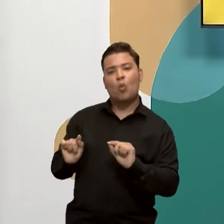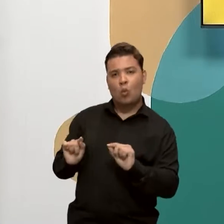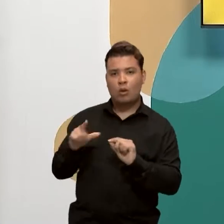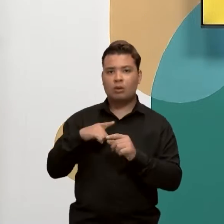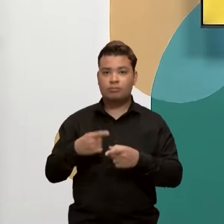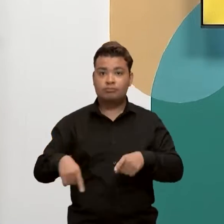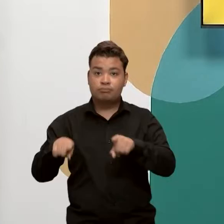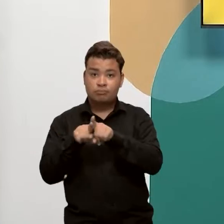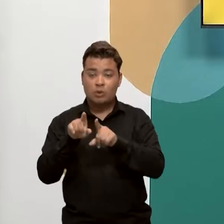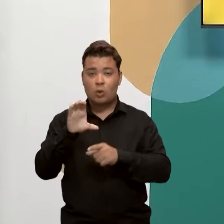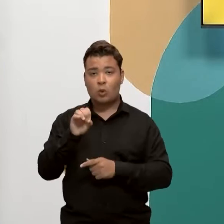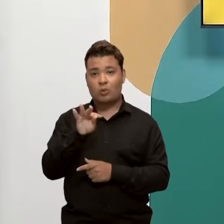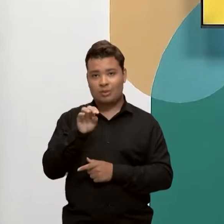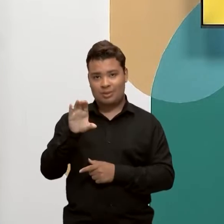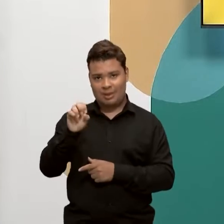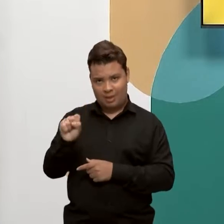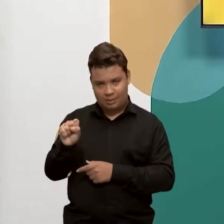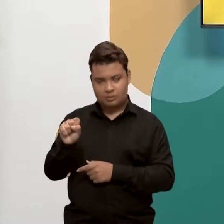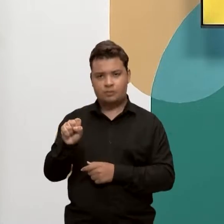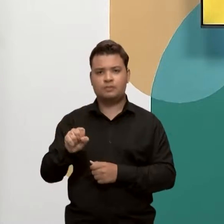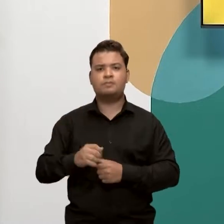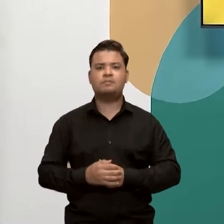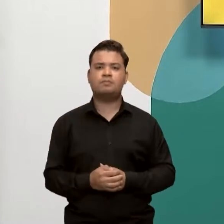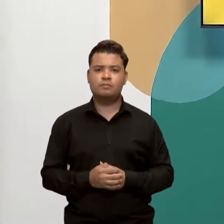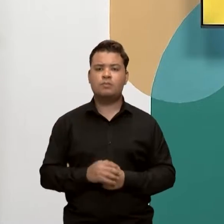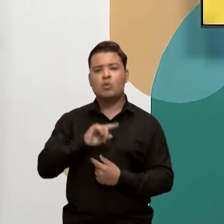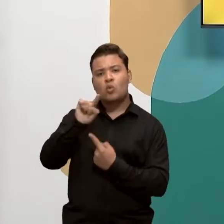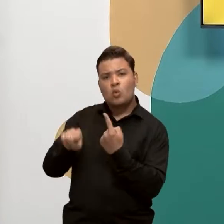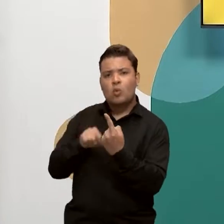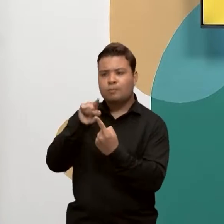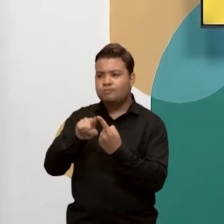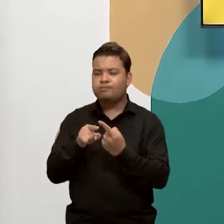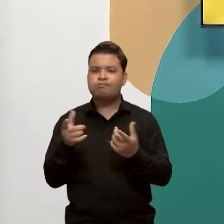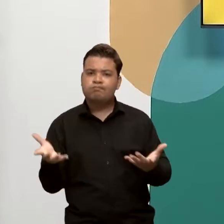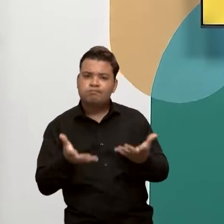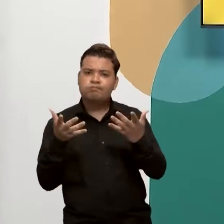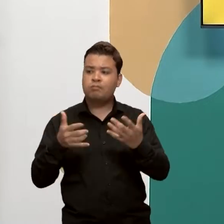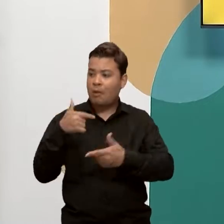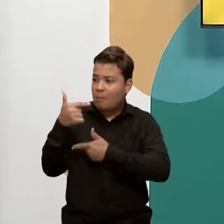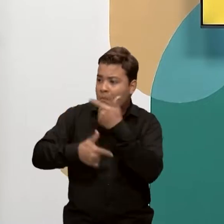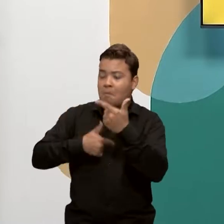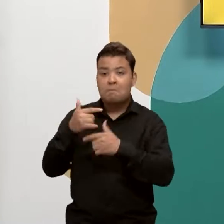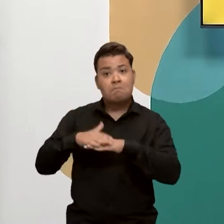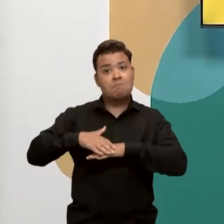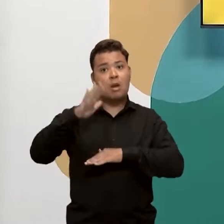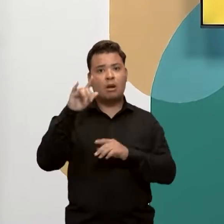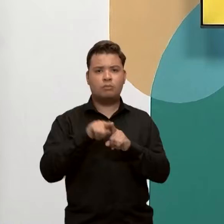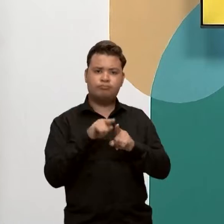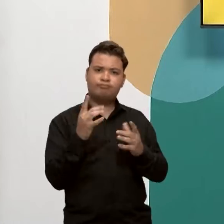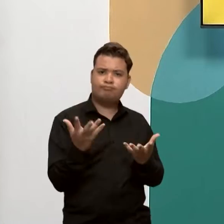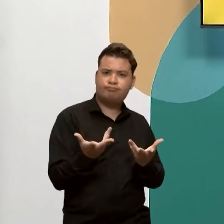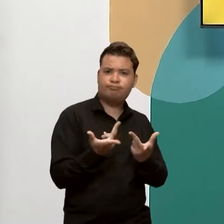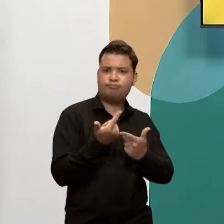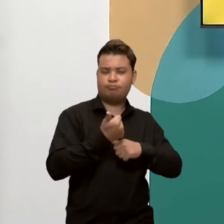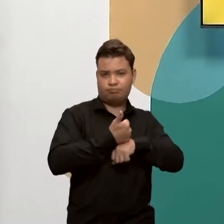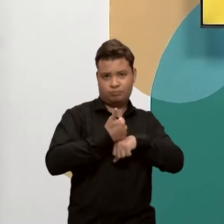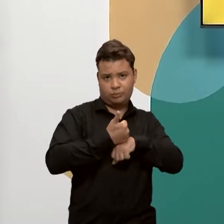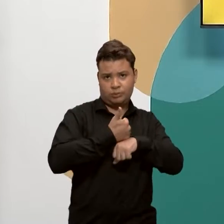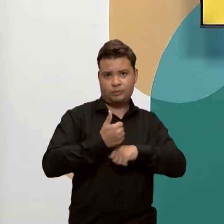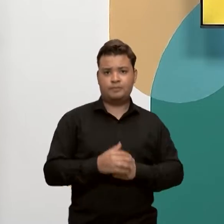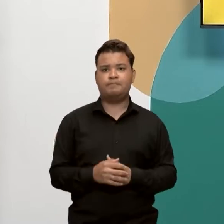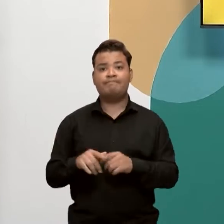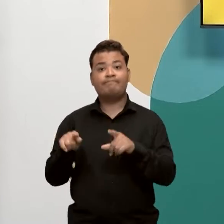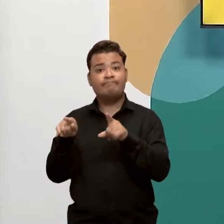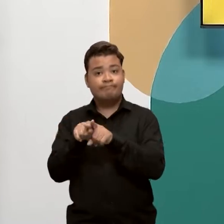aos Cotecs, que pretende gerar mais empregos e qualificação profissional. Além disso, vamos falar sobre o